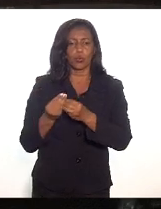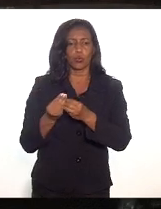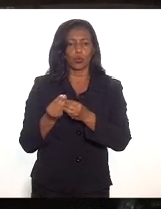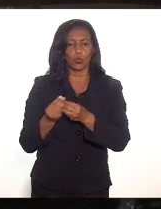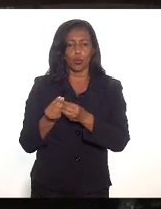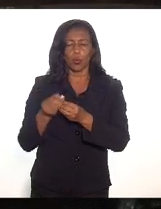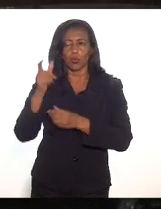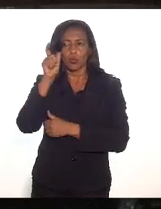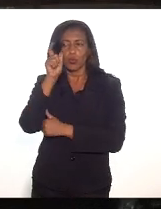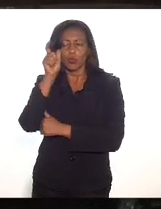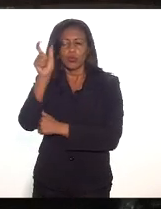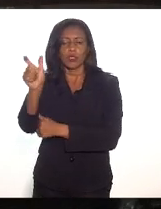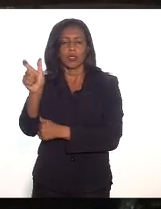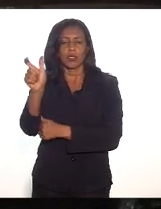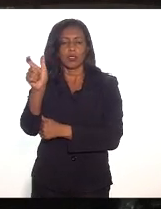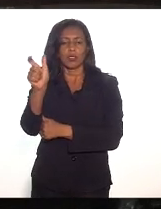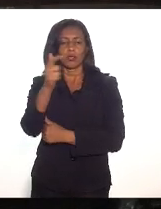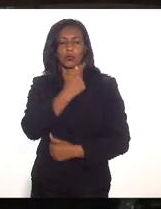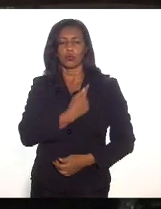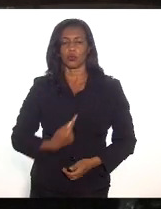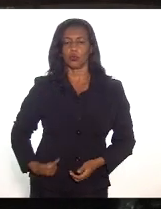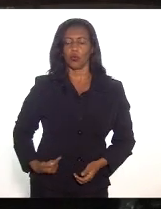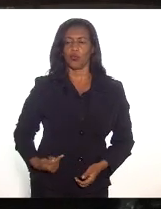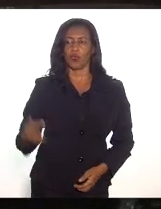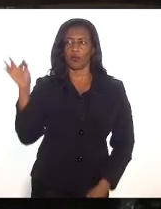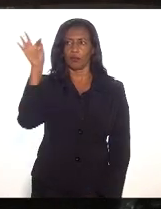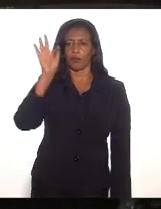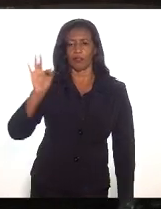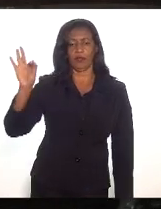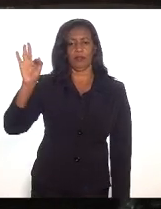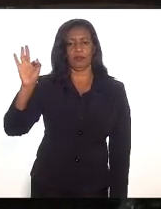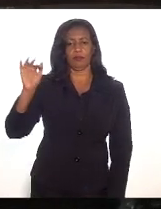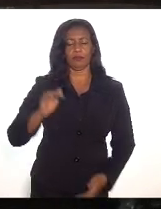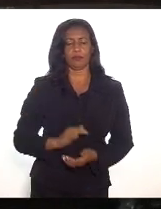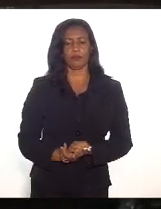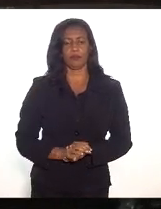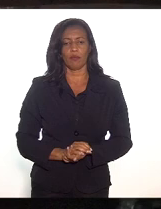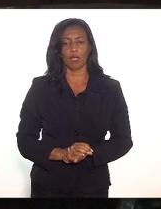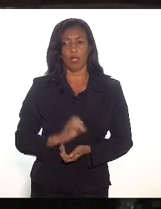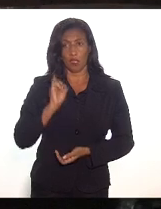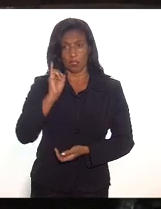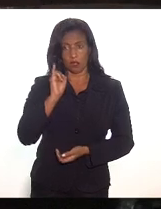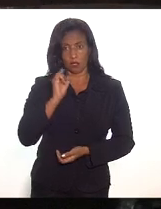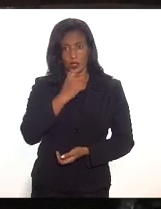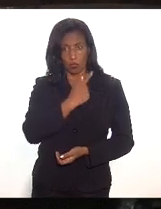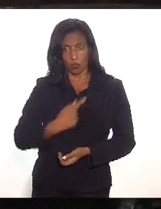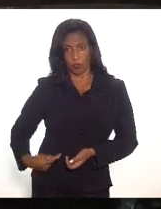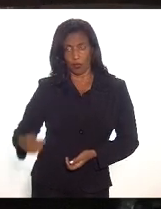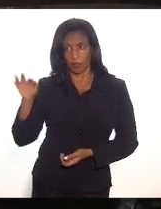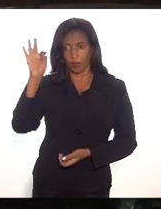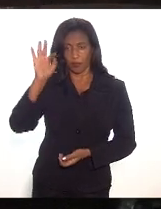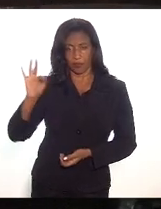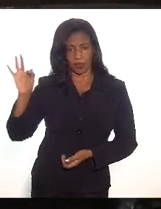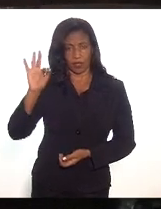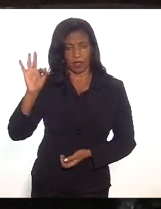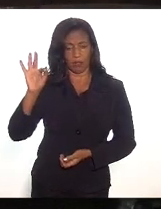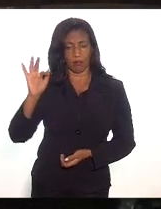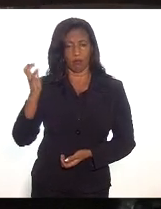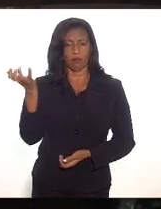dos interesses do governo federal. Se o governo federal